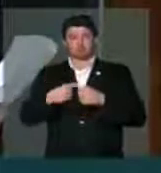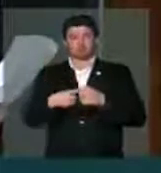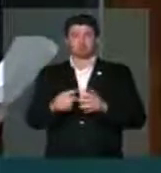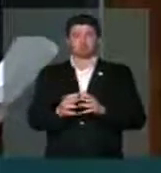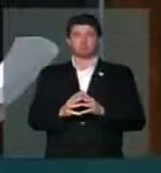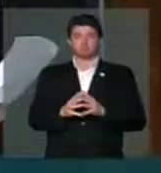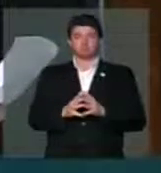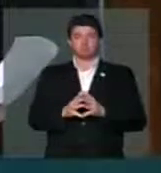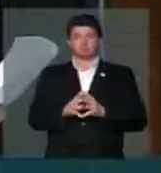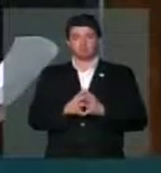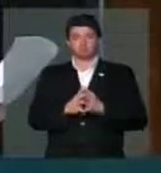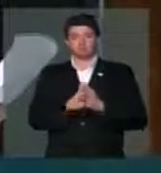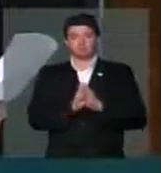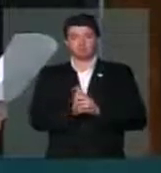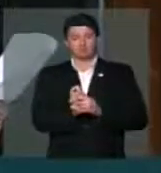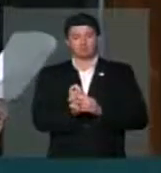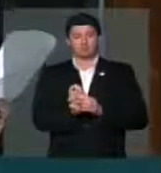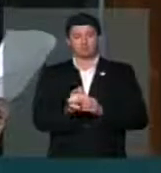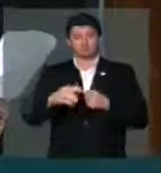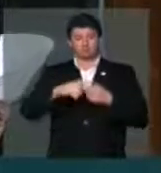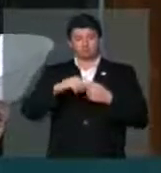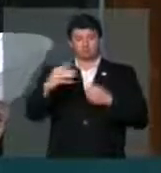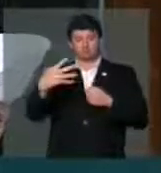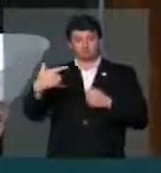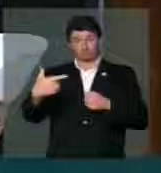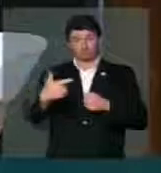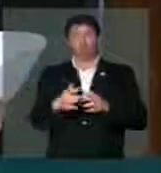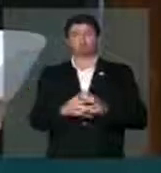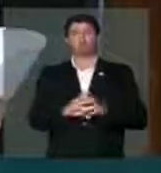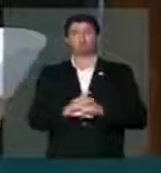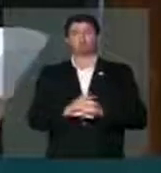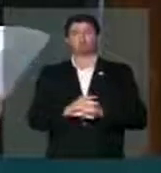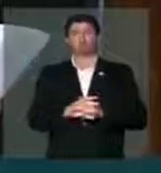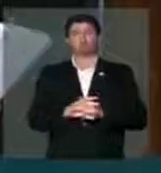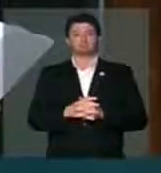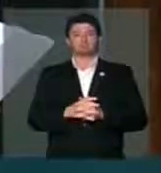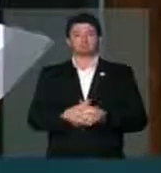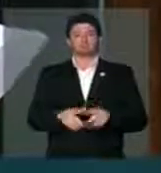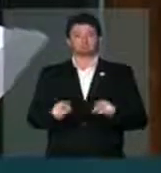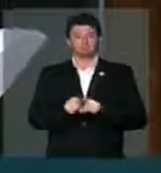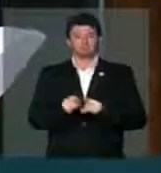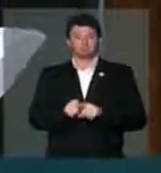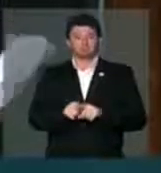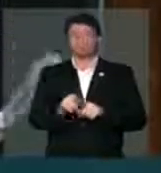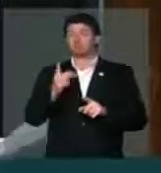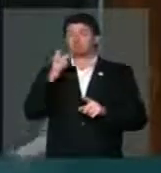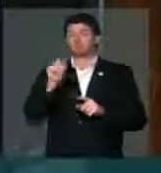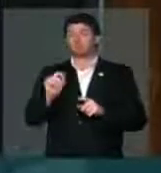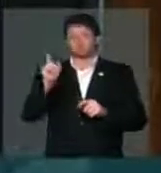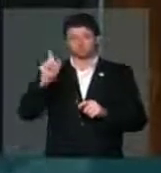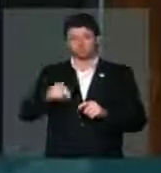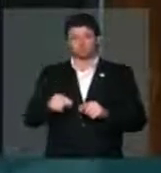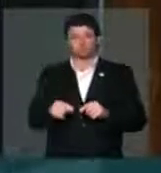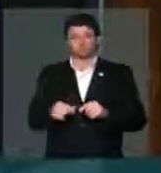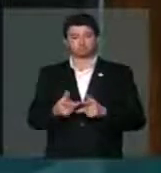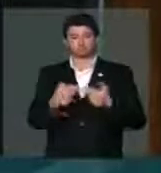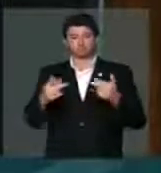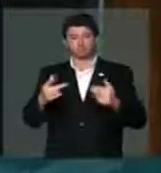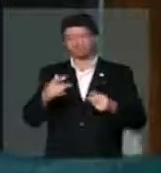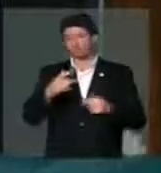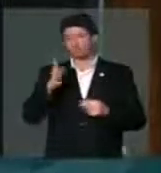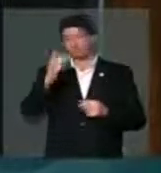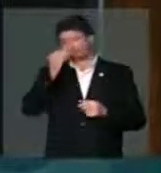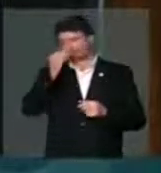médios e grandes brasileiros. O artigo 42 também nos remete a uma questão que está muito